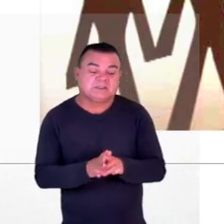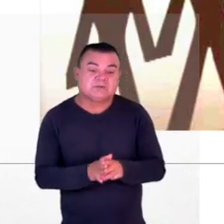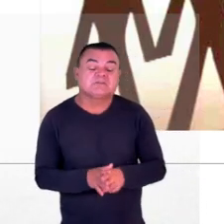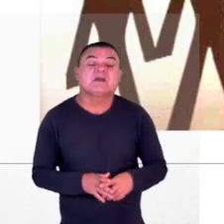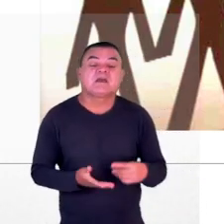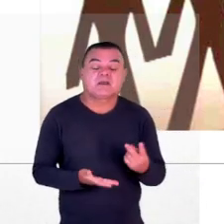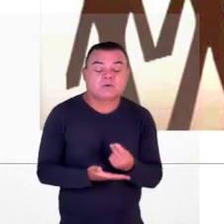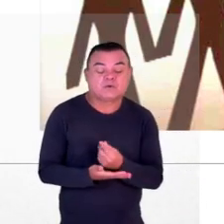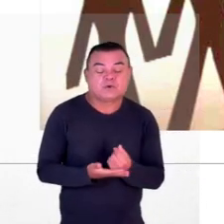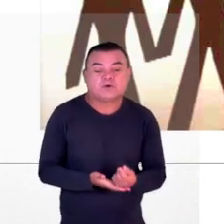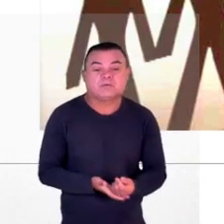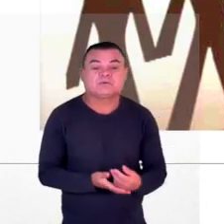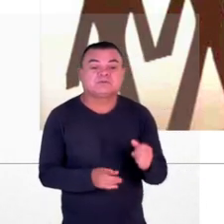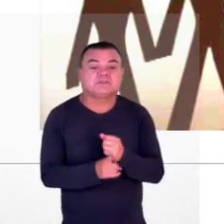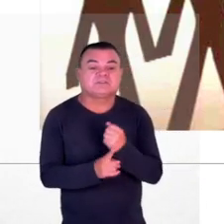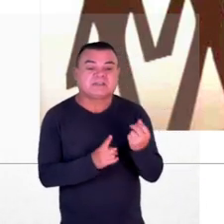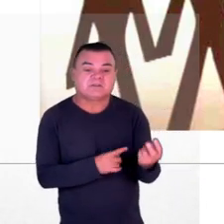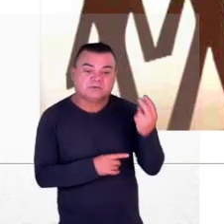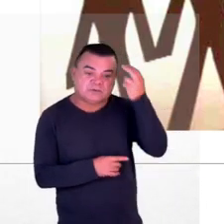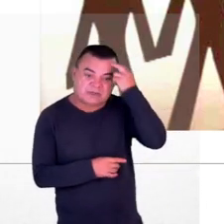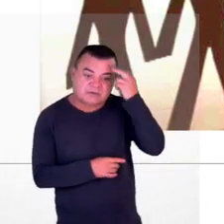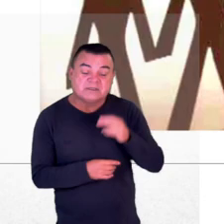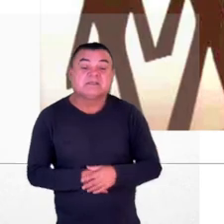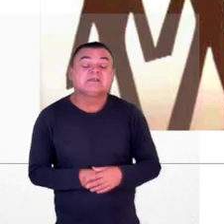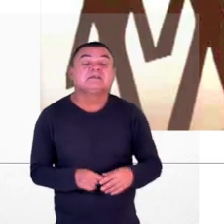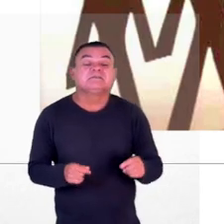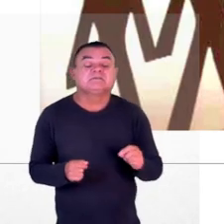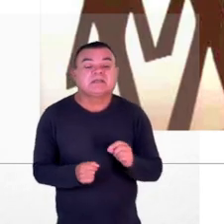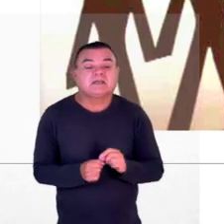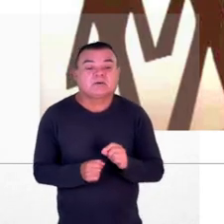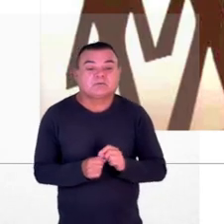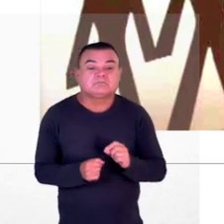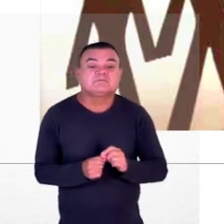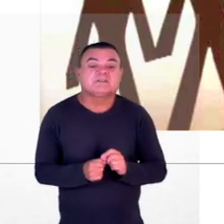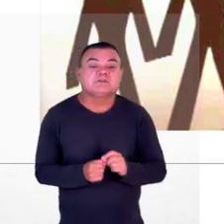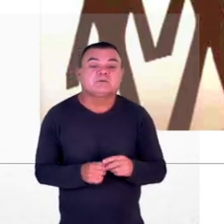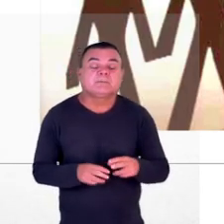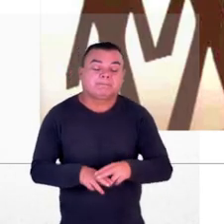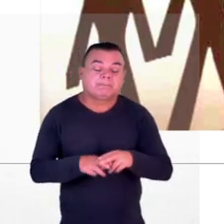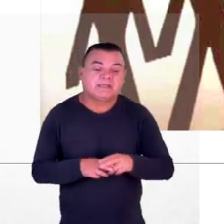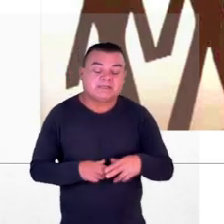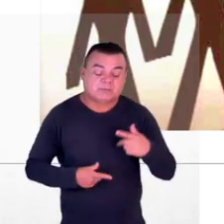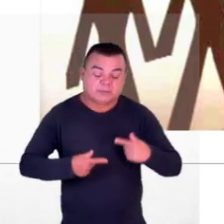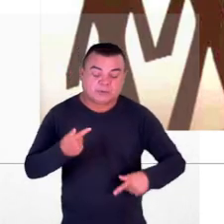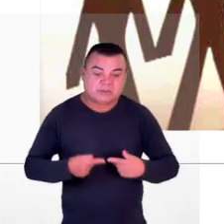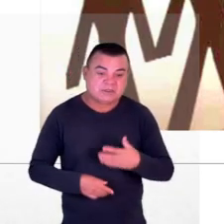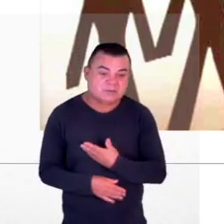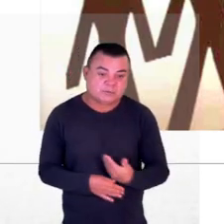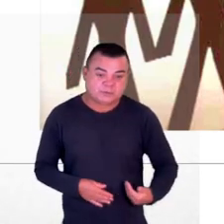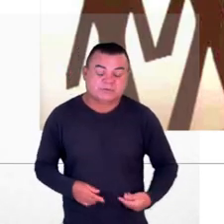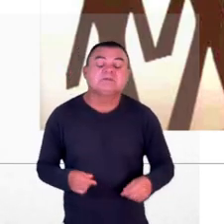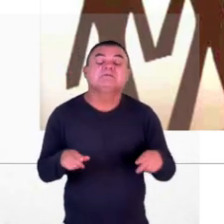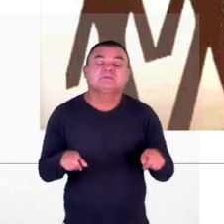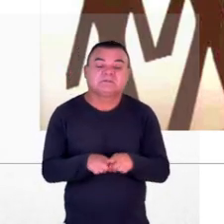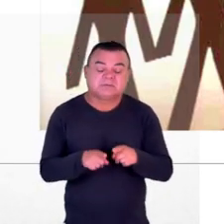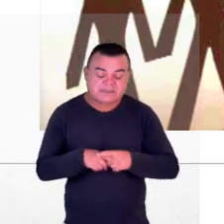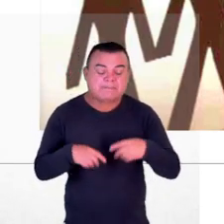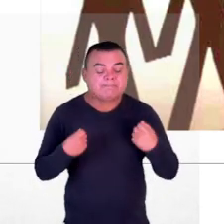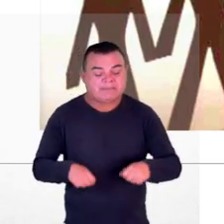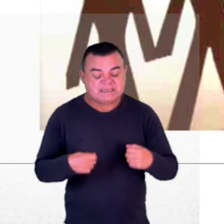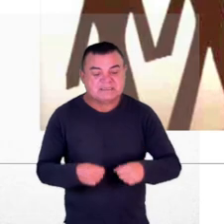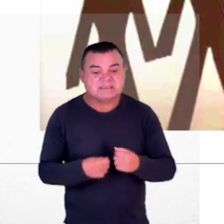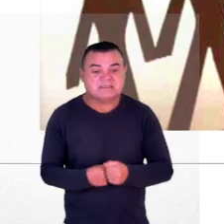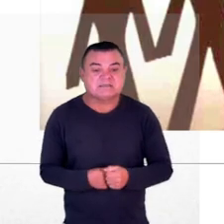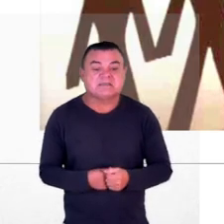culturais que se realizam precipuamente por políticas públicas também demandam um orçamento público Então